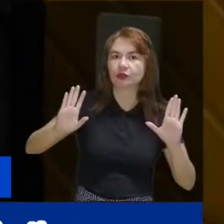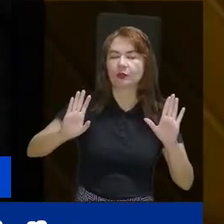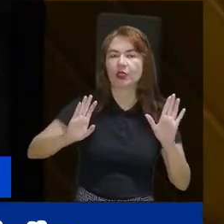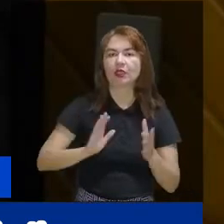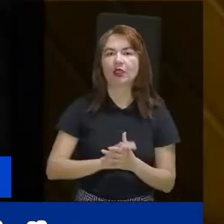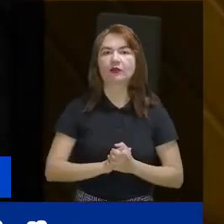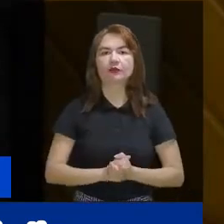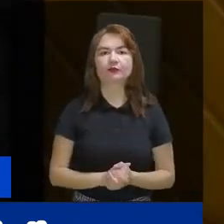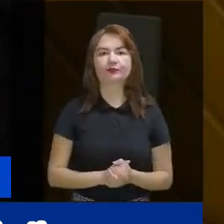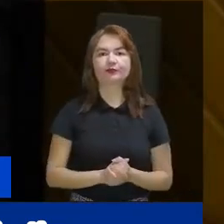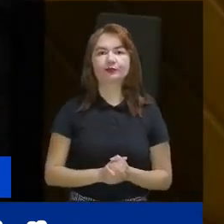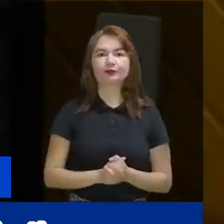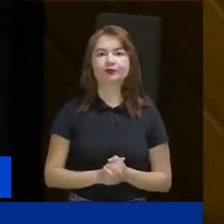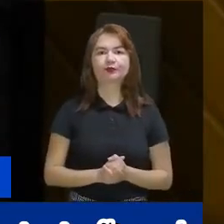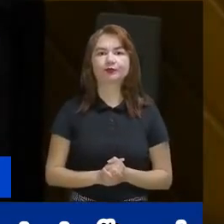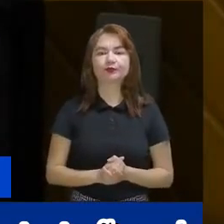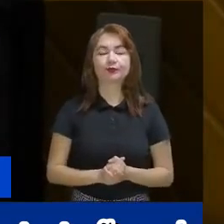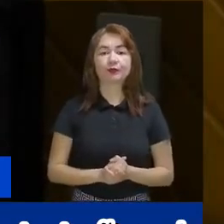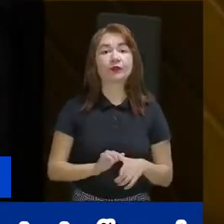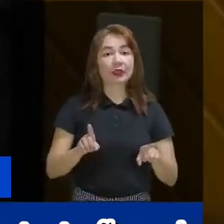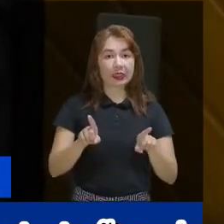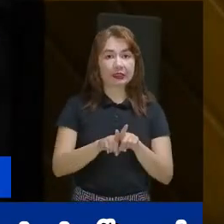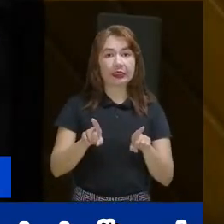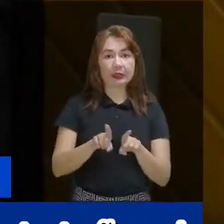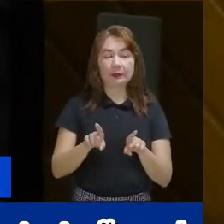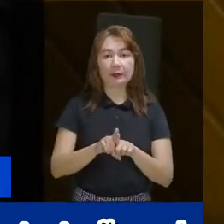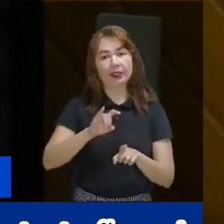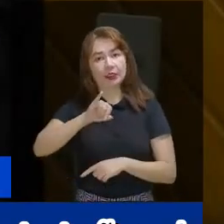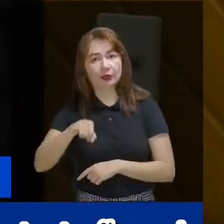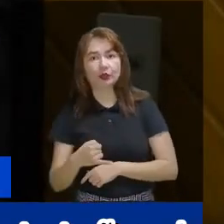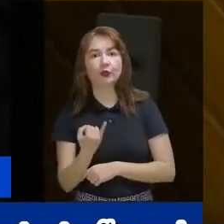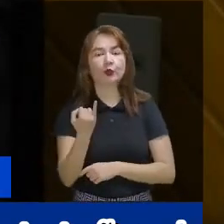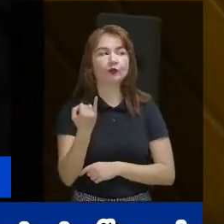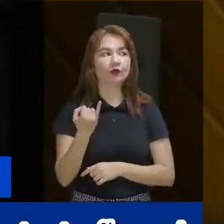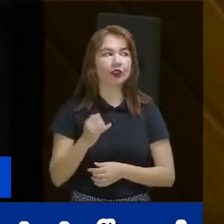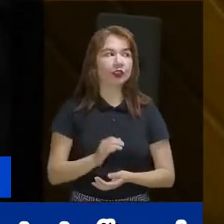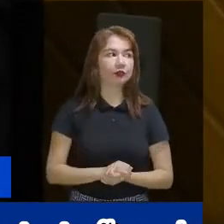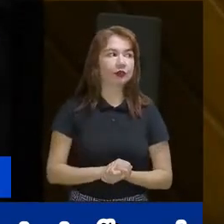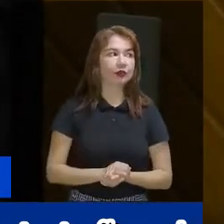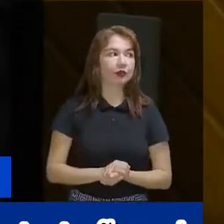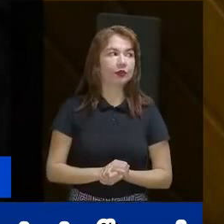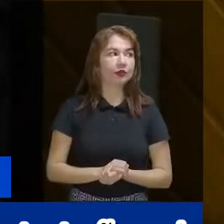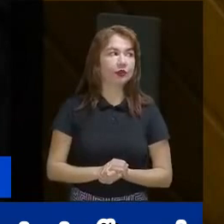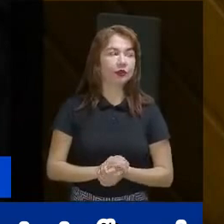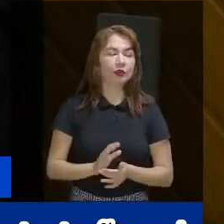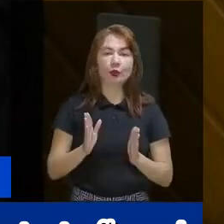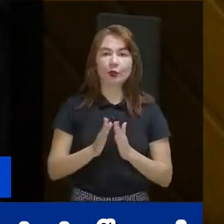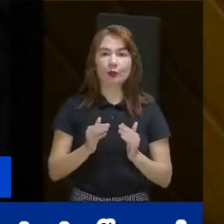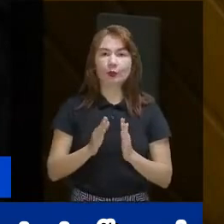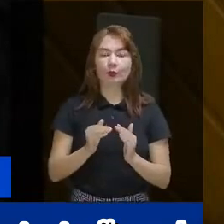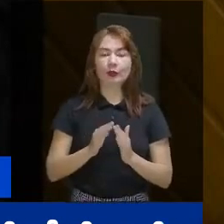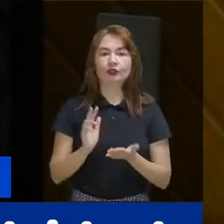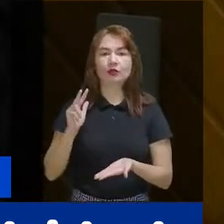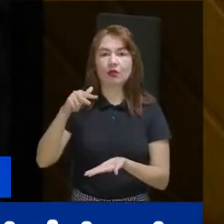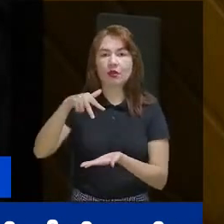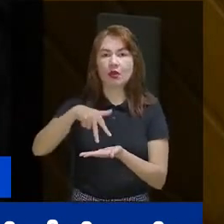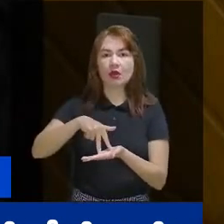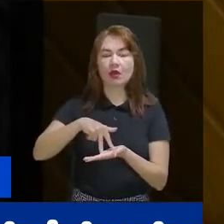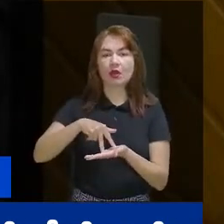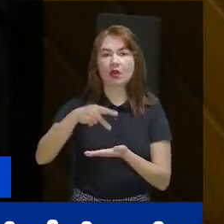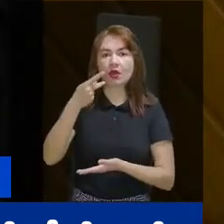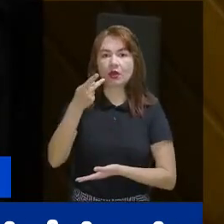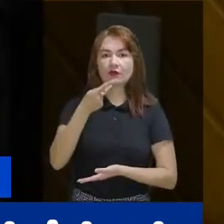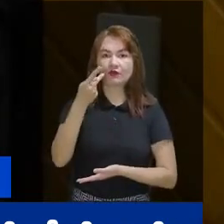de justiça. E, inclusive, senhor presidente, aproveitando, há um pedido de sustentação oral nos embargos,